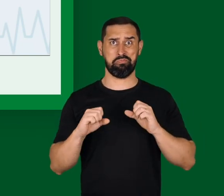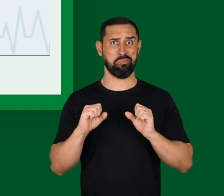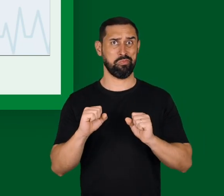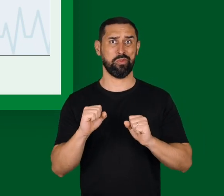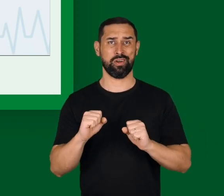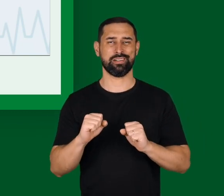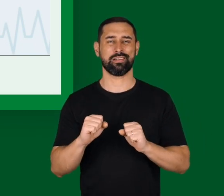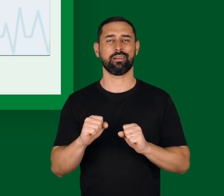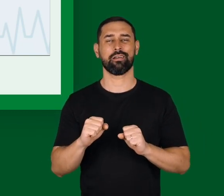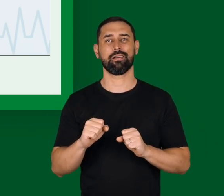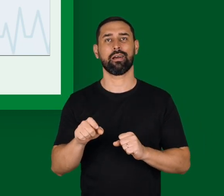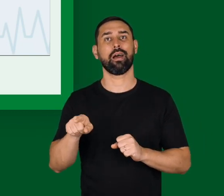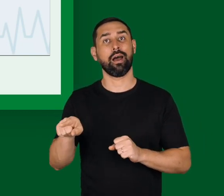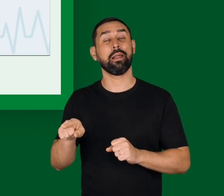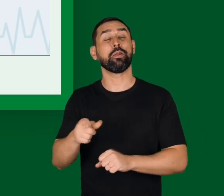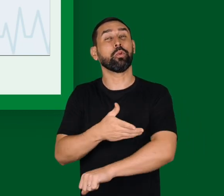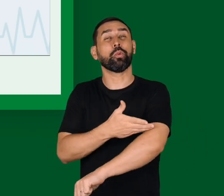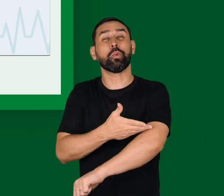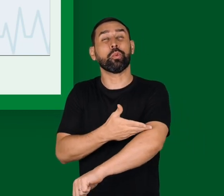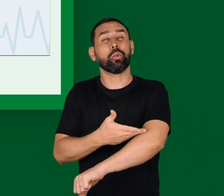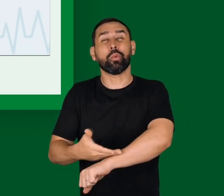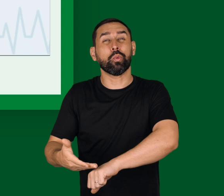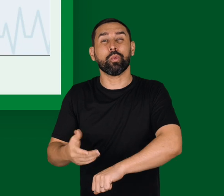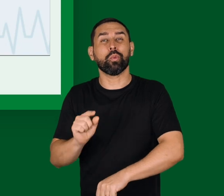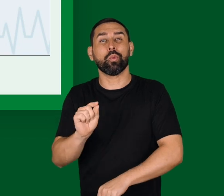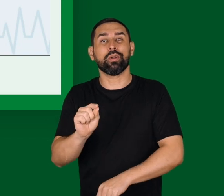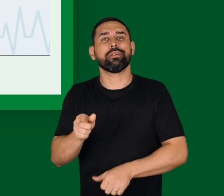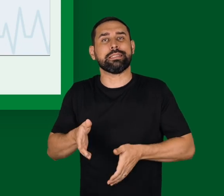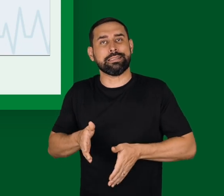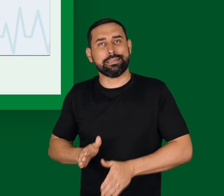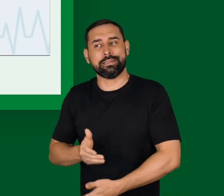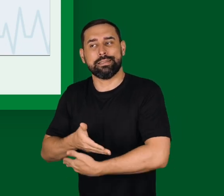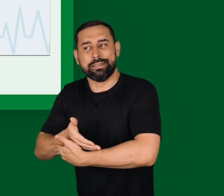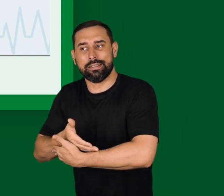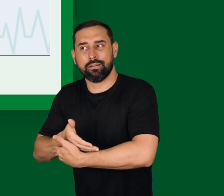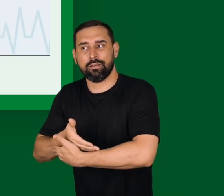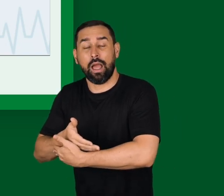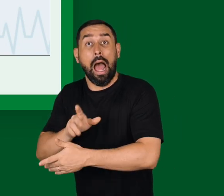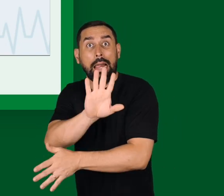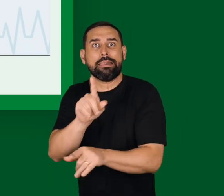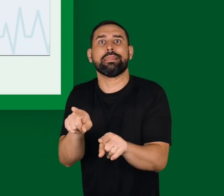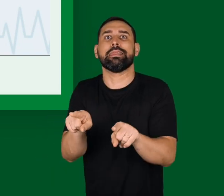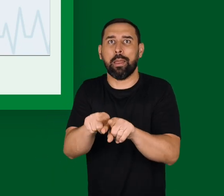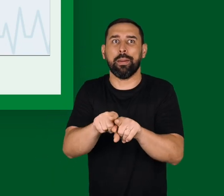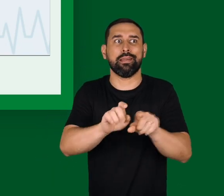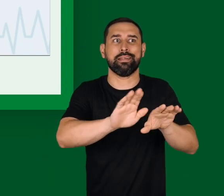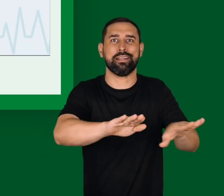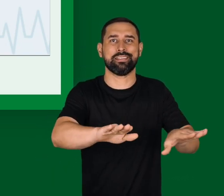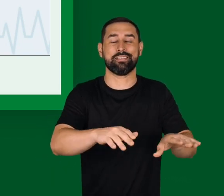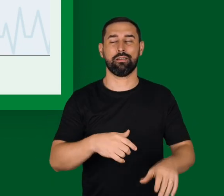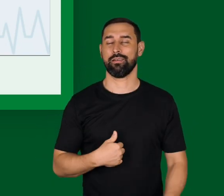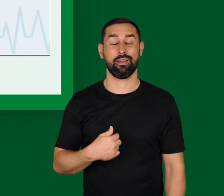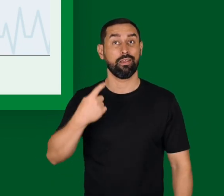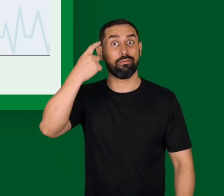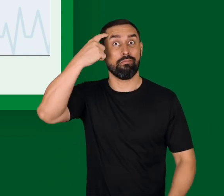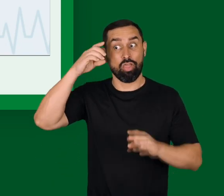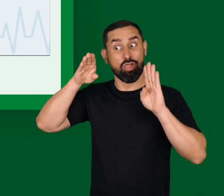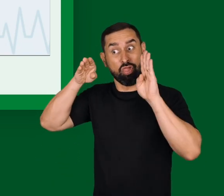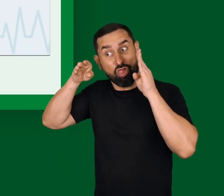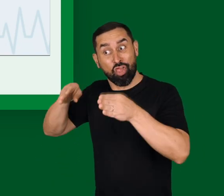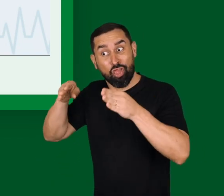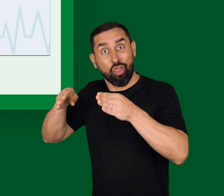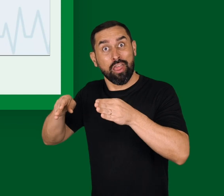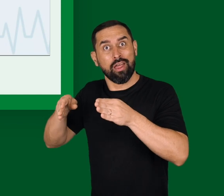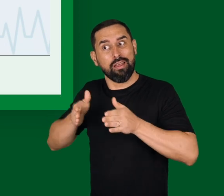levam a anafilaxia severa, que também são comuns no período neonatal, tá? Neonatal e pediátrico. Eu sempre tenho que estar me vigiando,